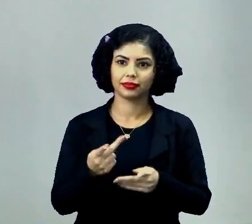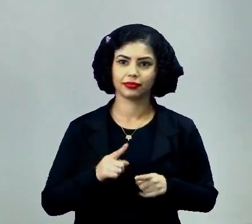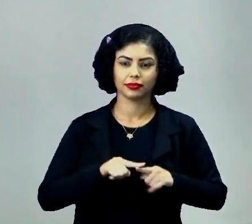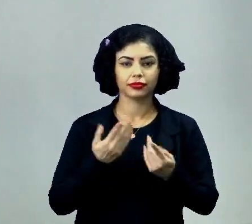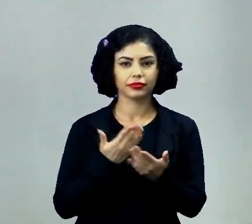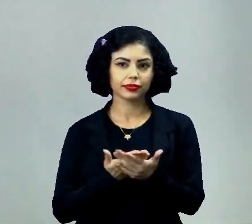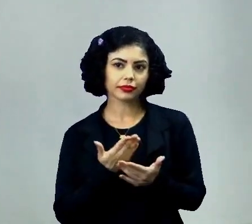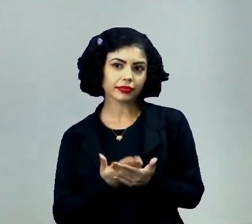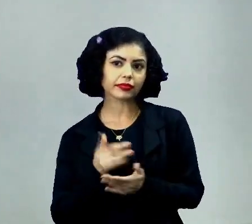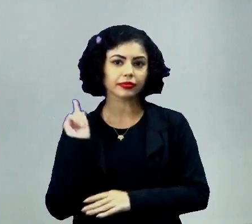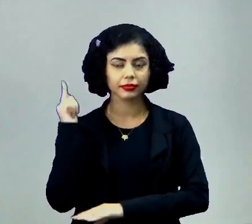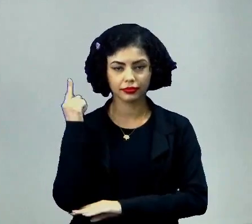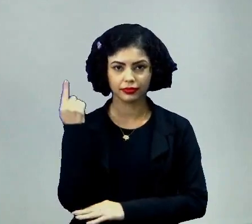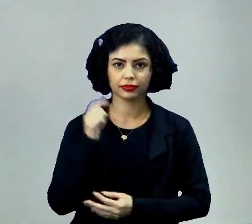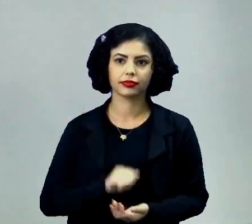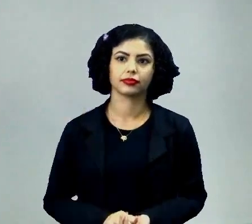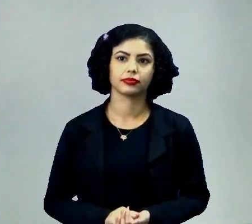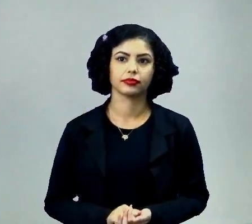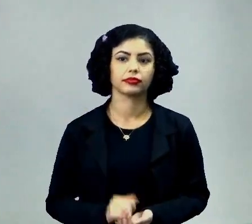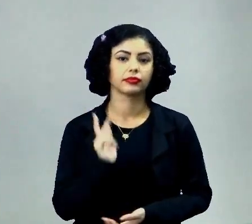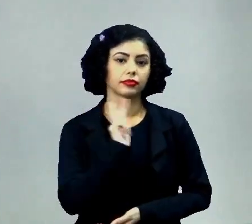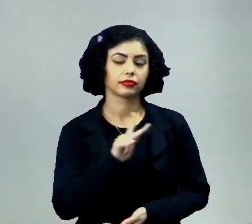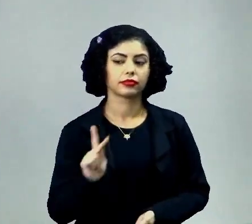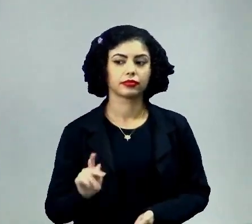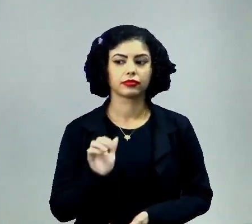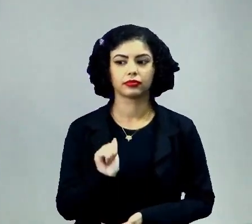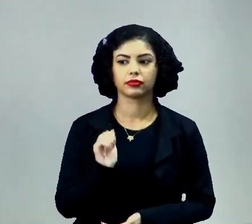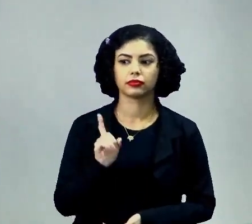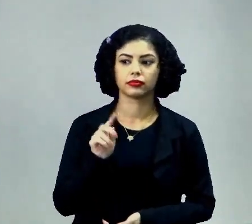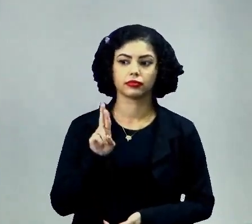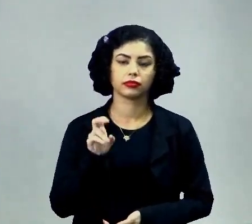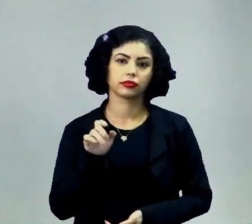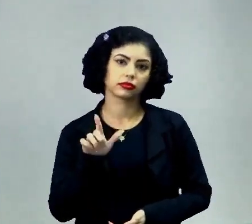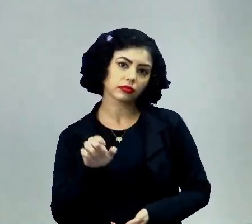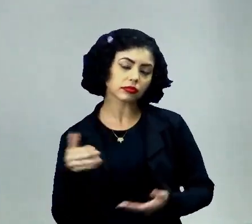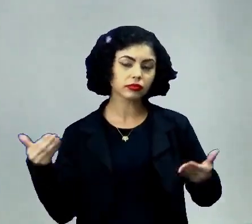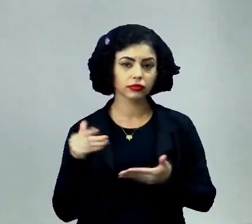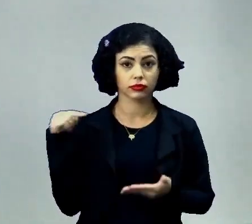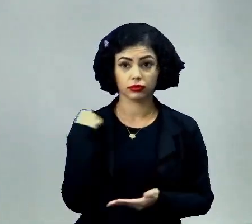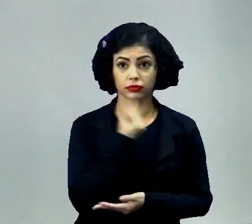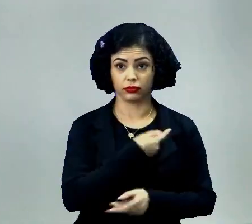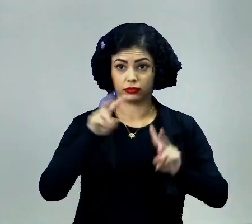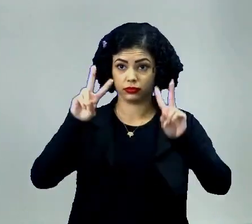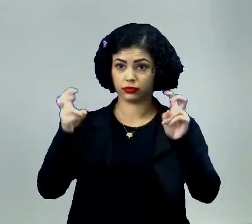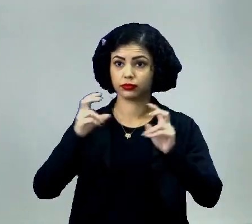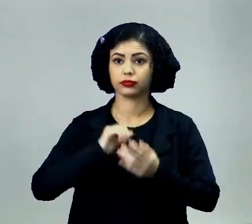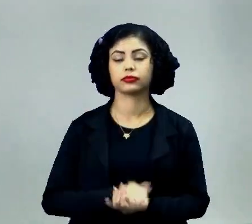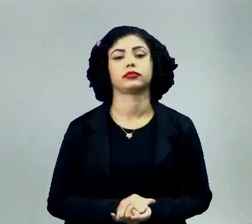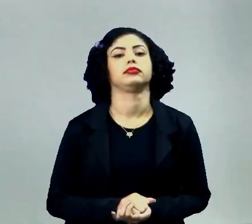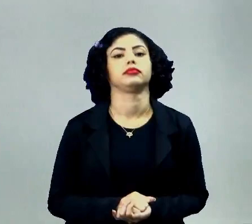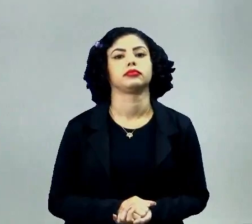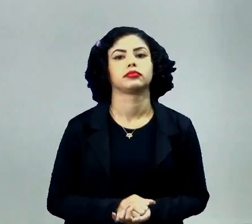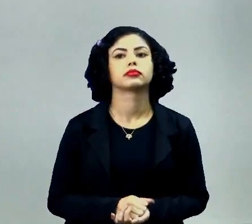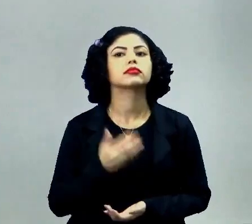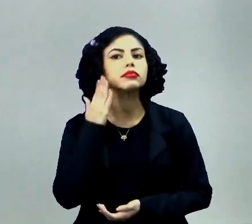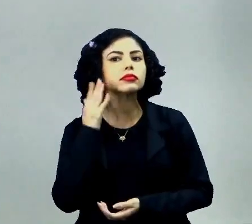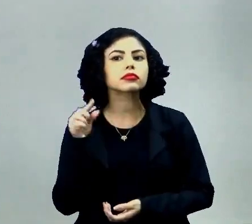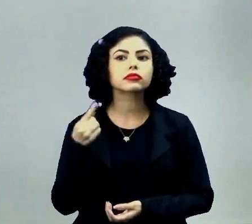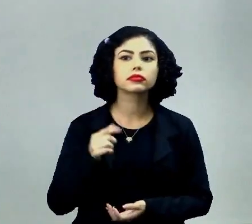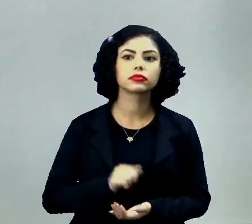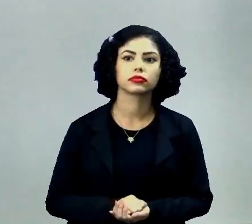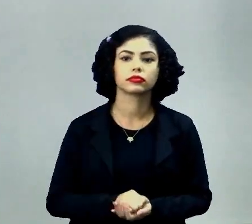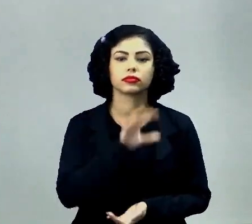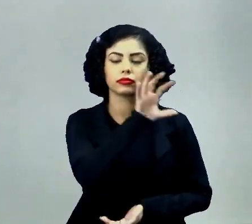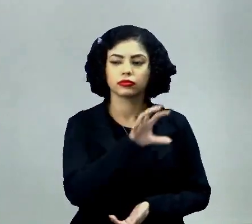sejam bem-vindos a mais uma aula de Geografia. Eu sou a professora Adriele e hoje o tema da nossa aula, vai ser, a gente vai compreender um pouco